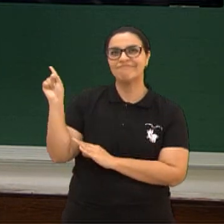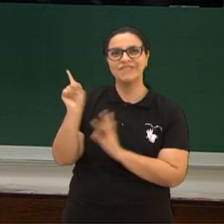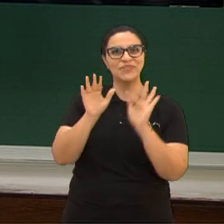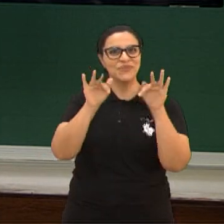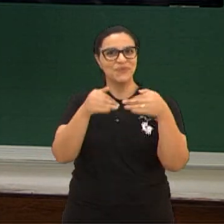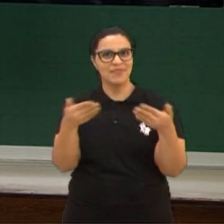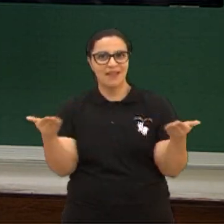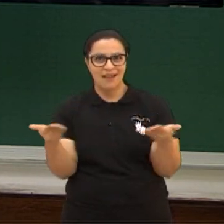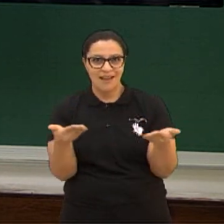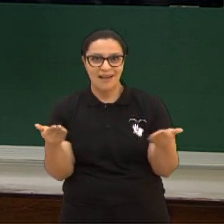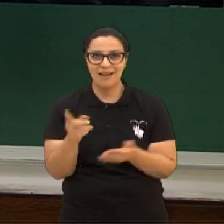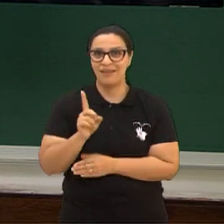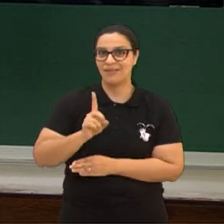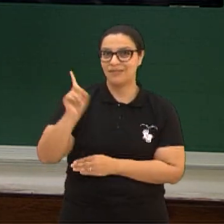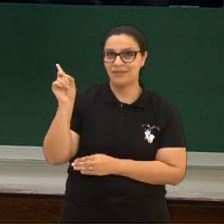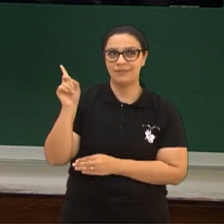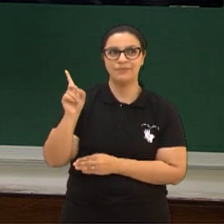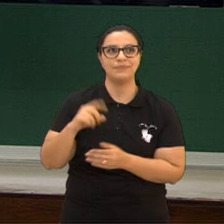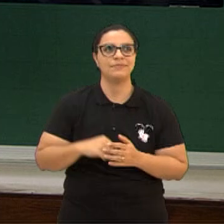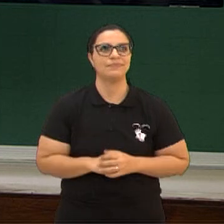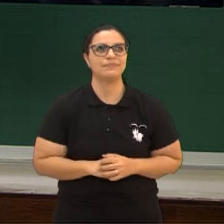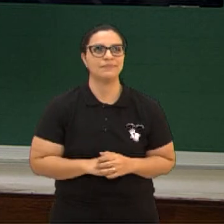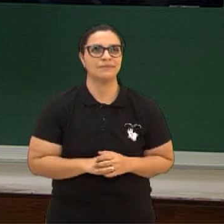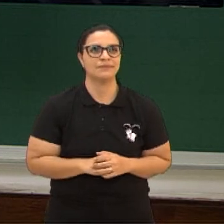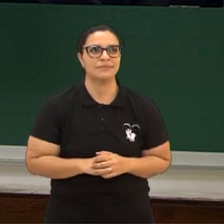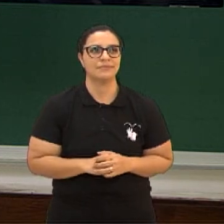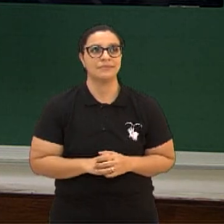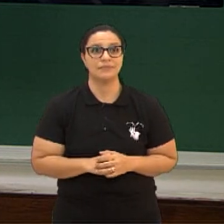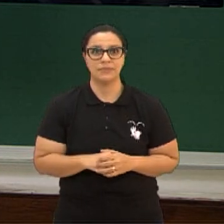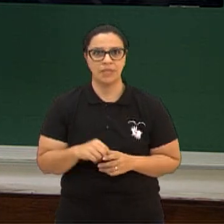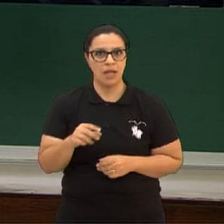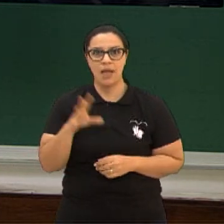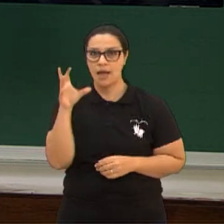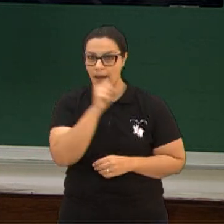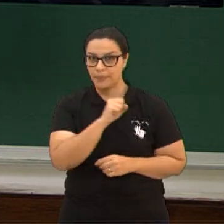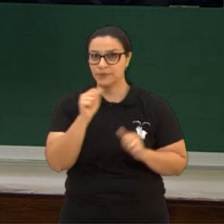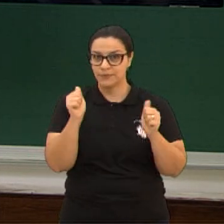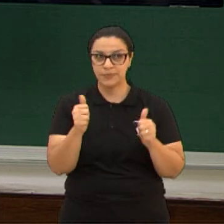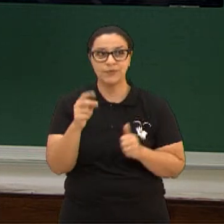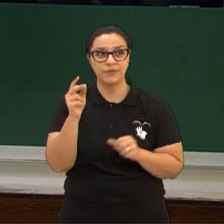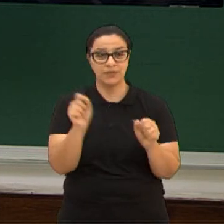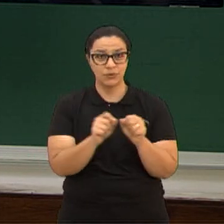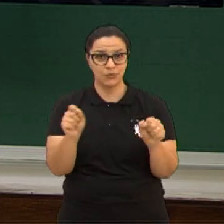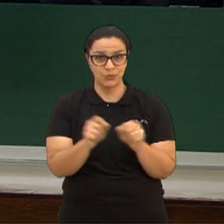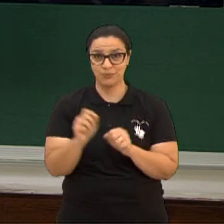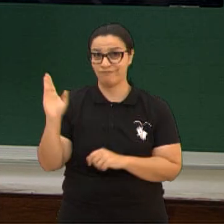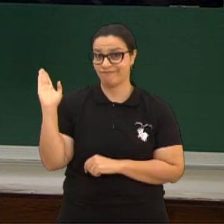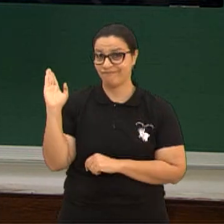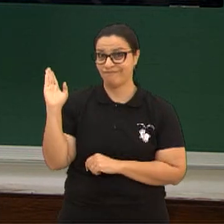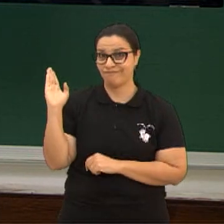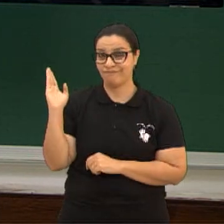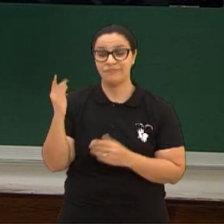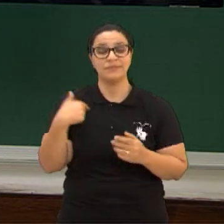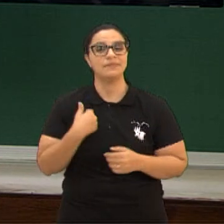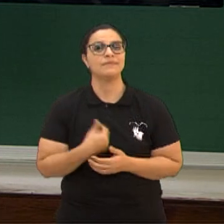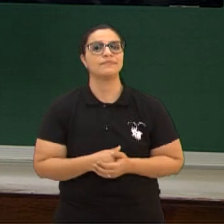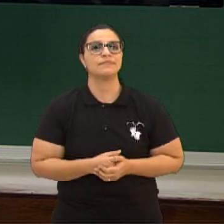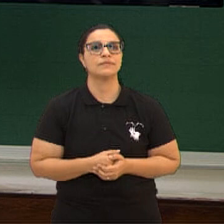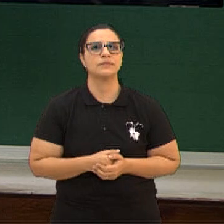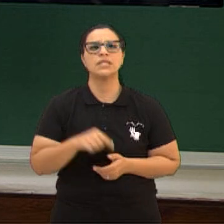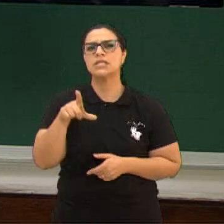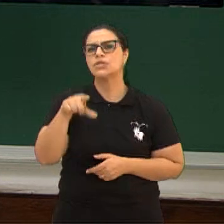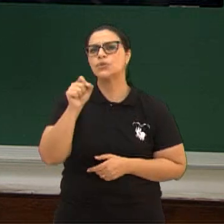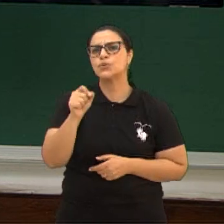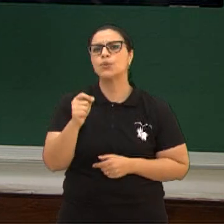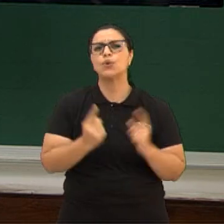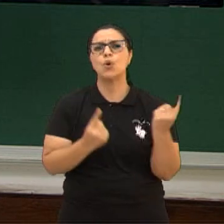terminando a nossa aula. Agora, o nosso quiz, ele é rapidinho, nós vamos fazer juntos. Então vamos lá.